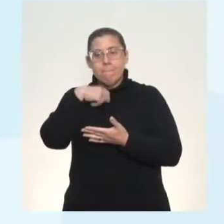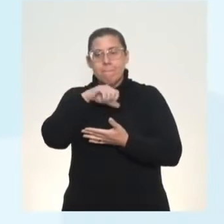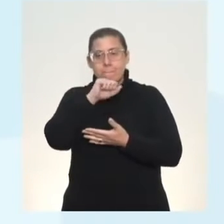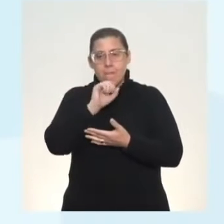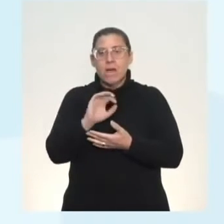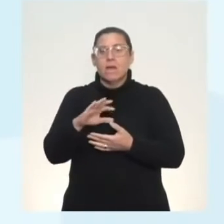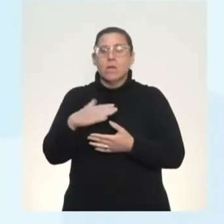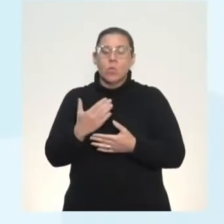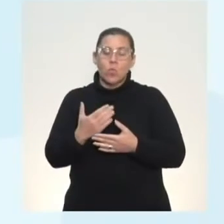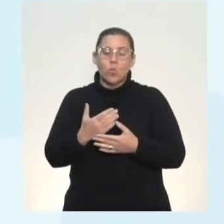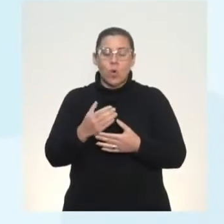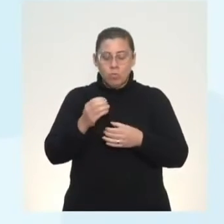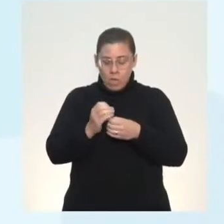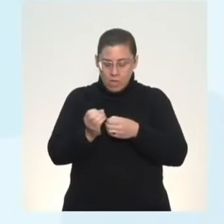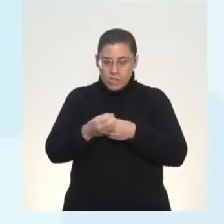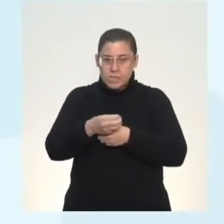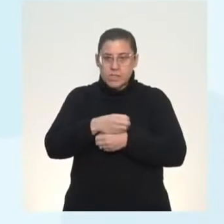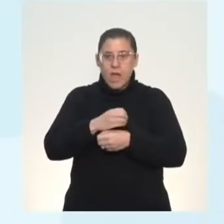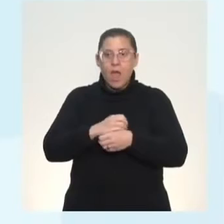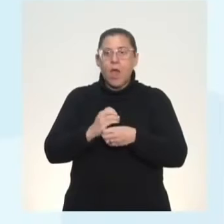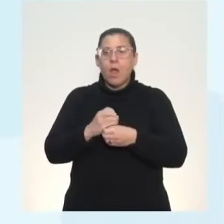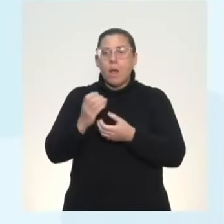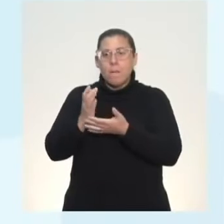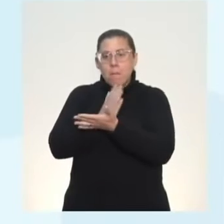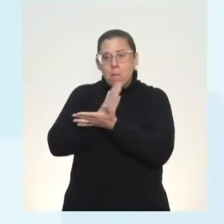Quando as células do meu corpo se dividem,